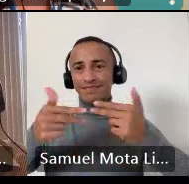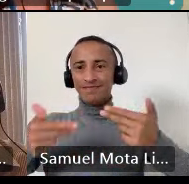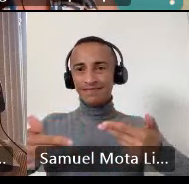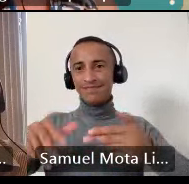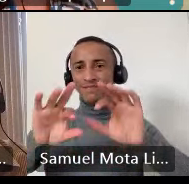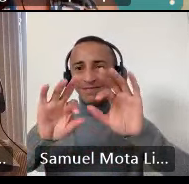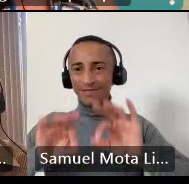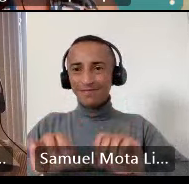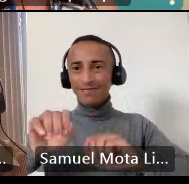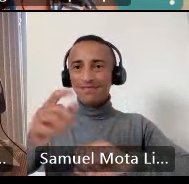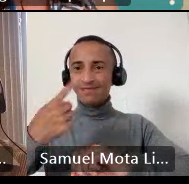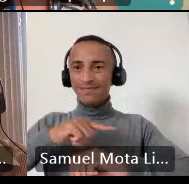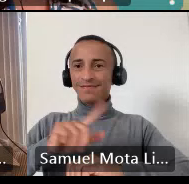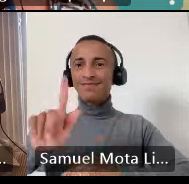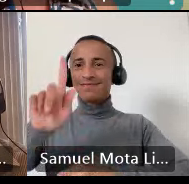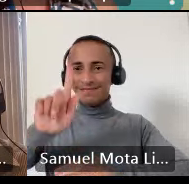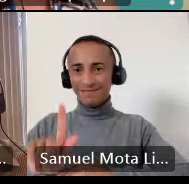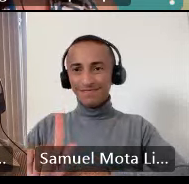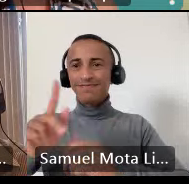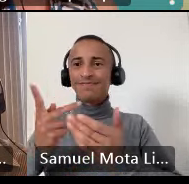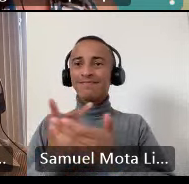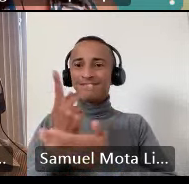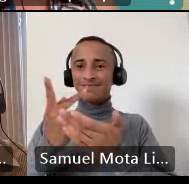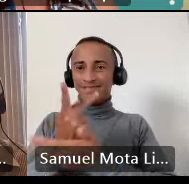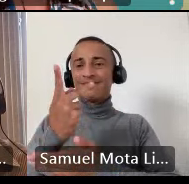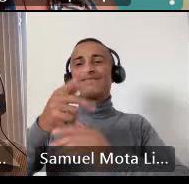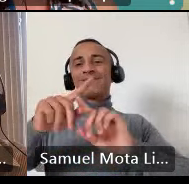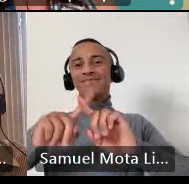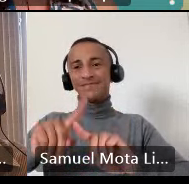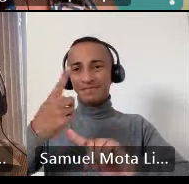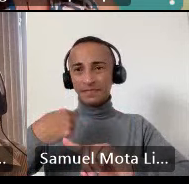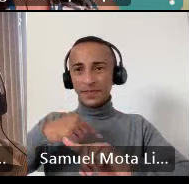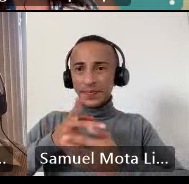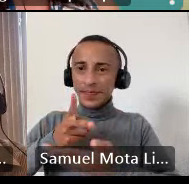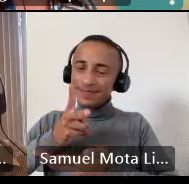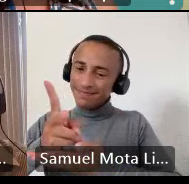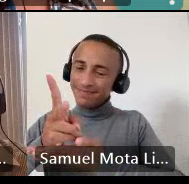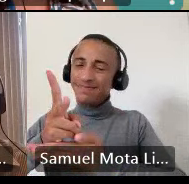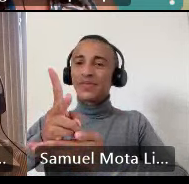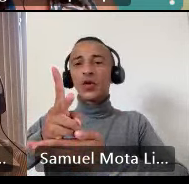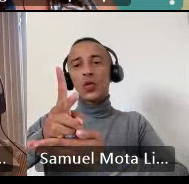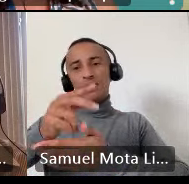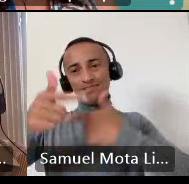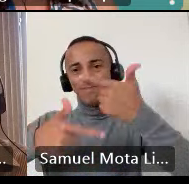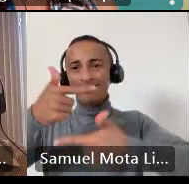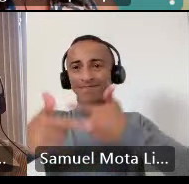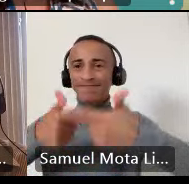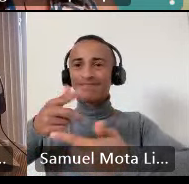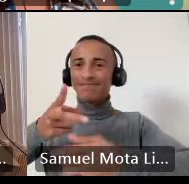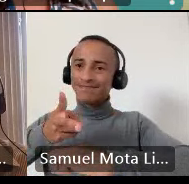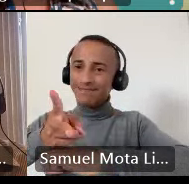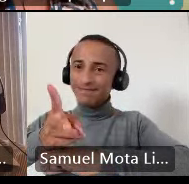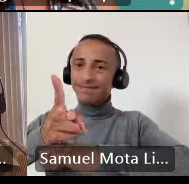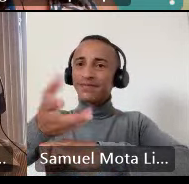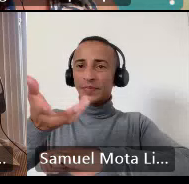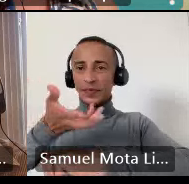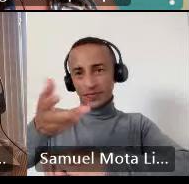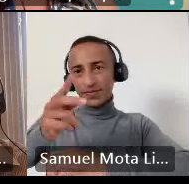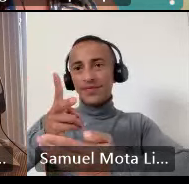gestor a gente vai errar vai errar de novo mas o importante é a gente sempre continuar reconhecer isso e continuar buscando aprender com os nossos